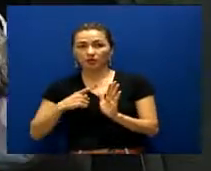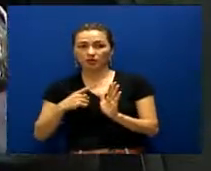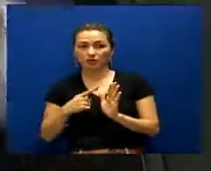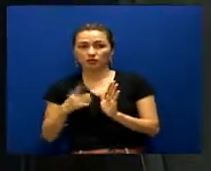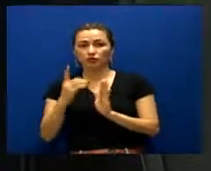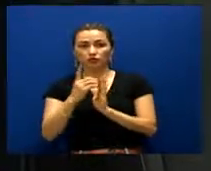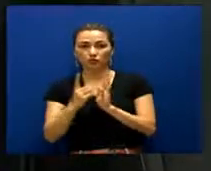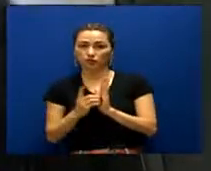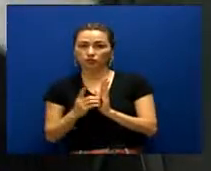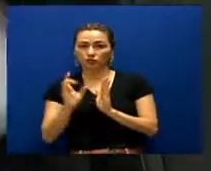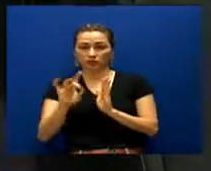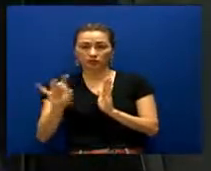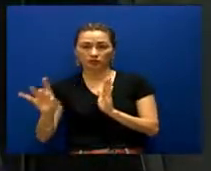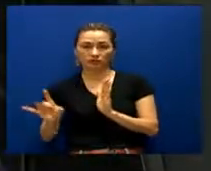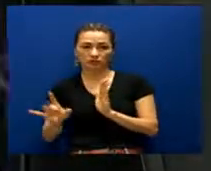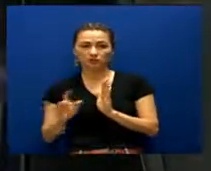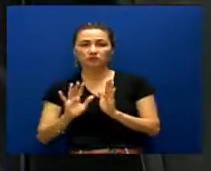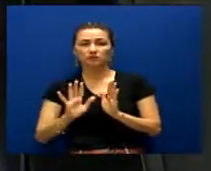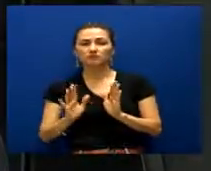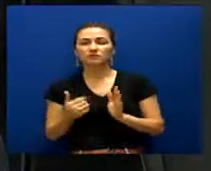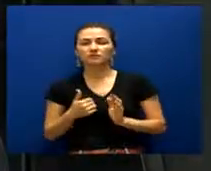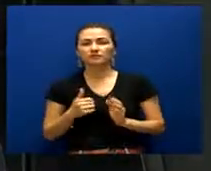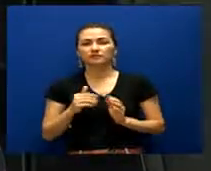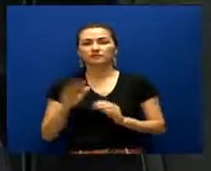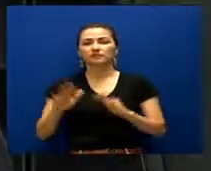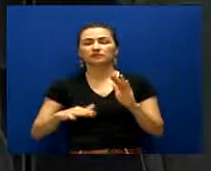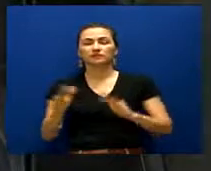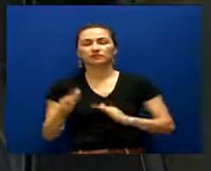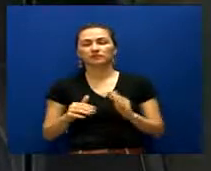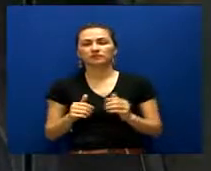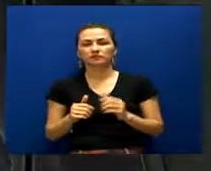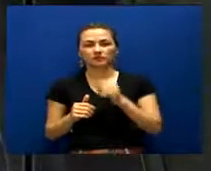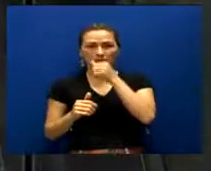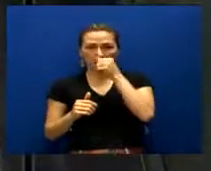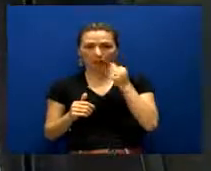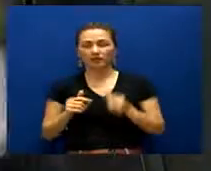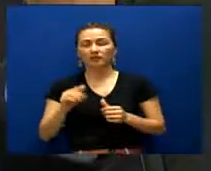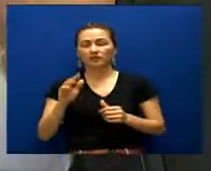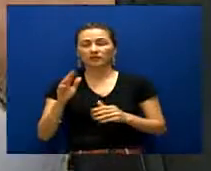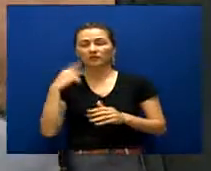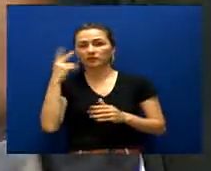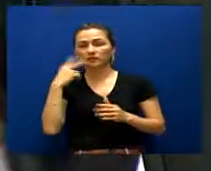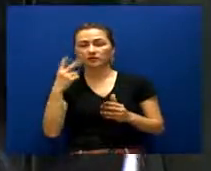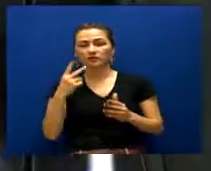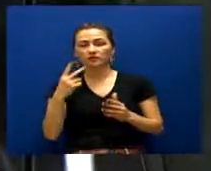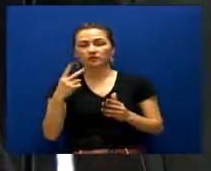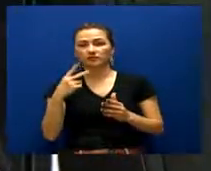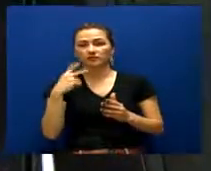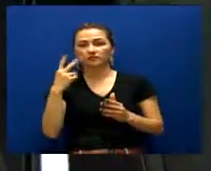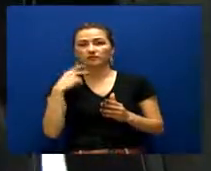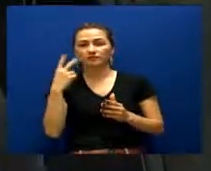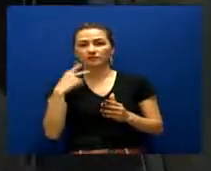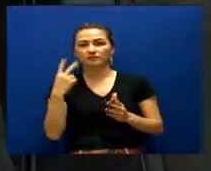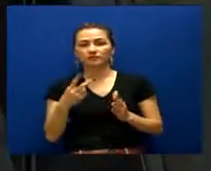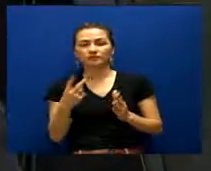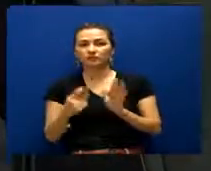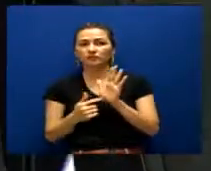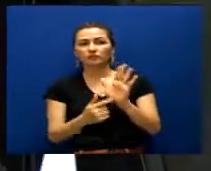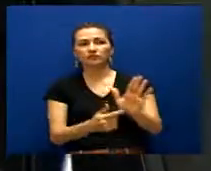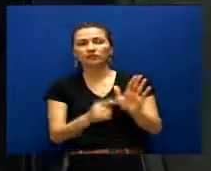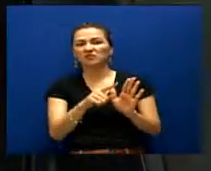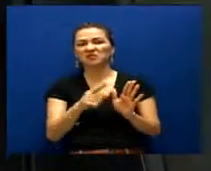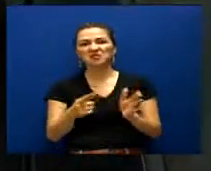fazia emenda de todo o orçamento. Ele fazia as emendas que somado dava todo o orçamento, então ele não cumpria. E nós então,